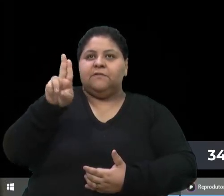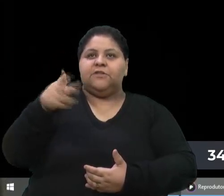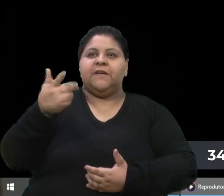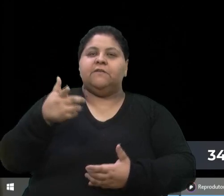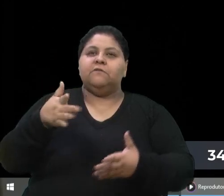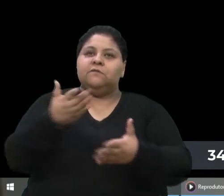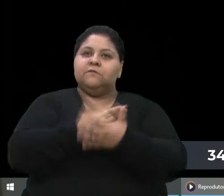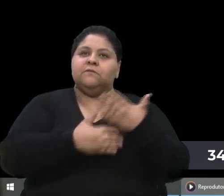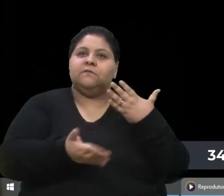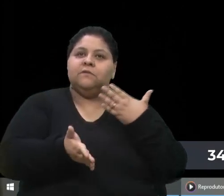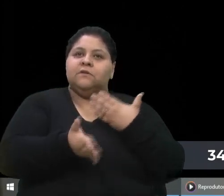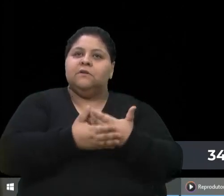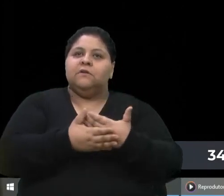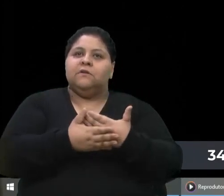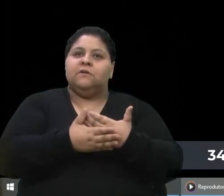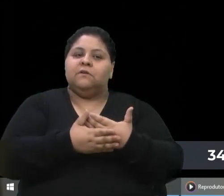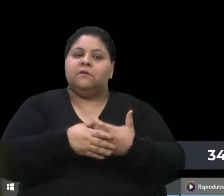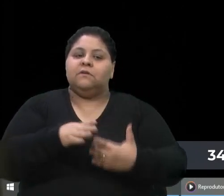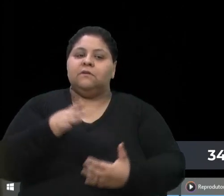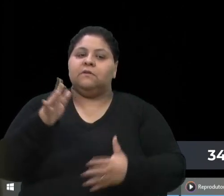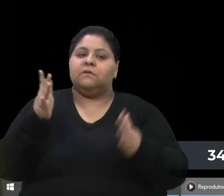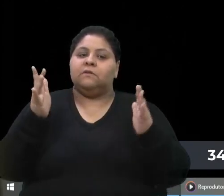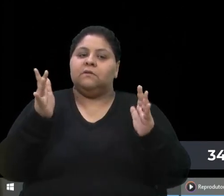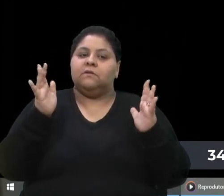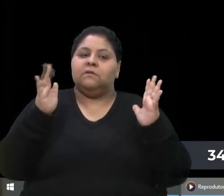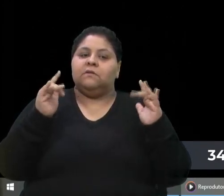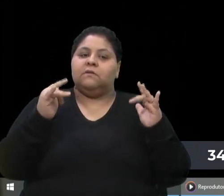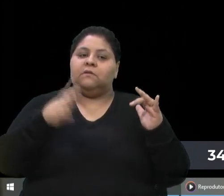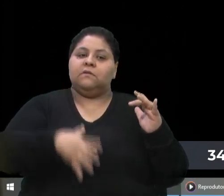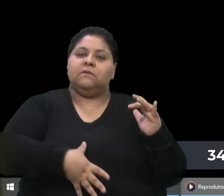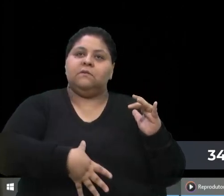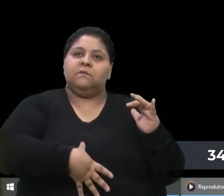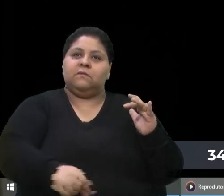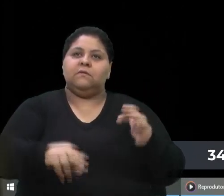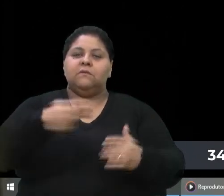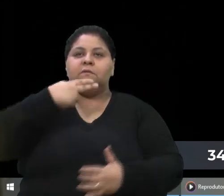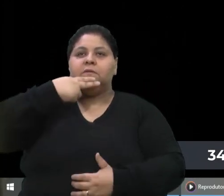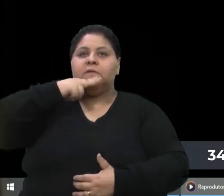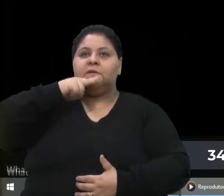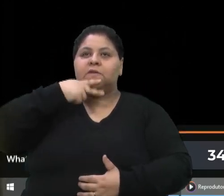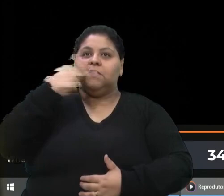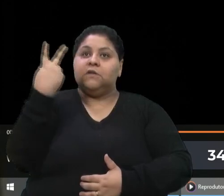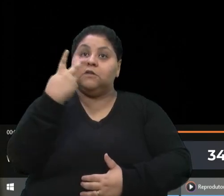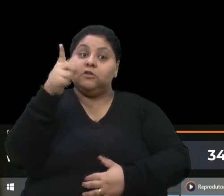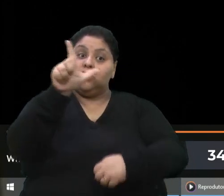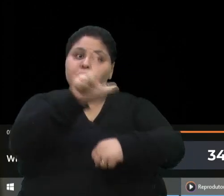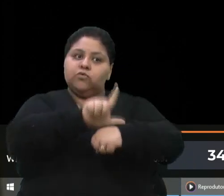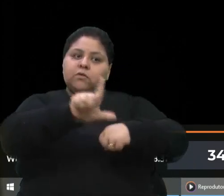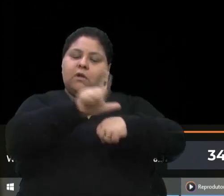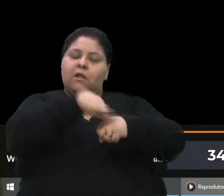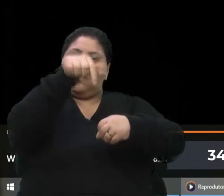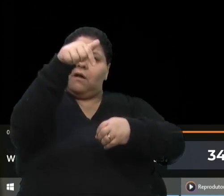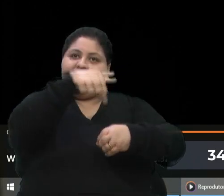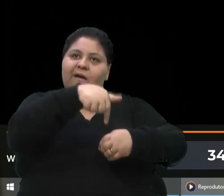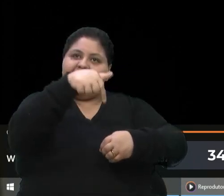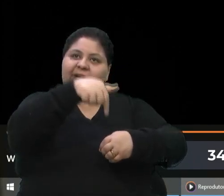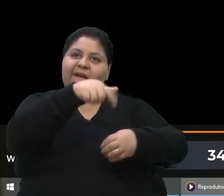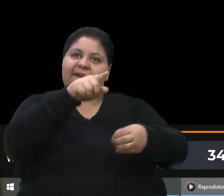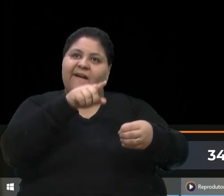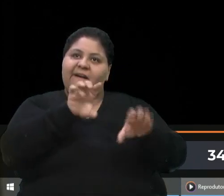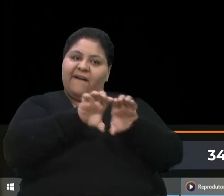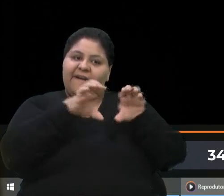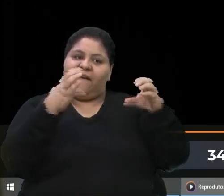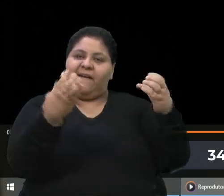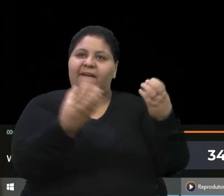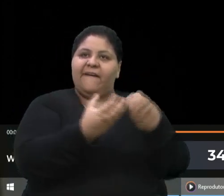toda essa família maravilhosa que está agora prosperando. É a segunda loja da Rede Mac França na nossa comunidade, na